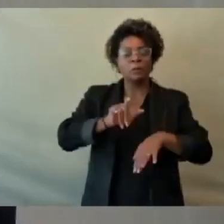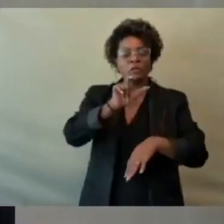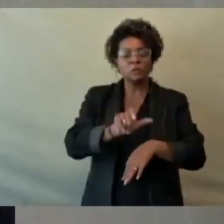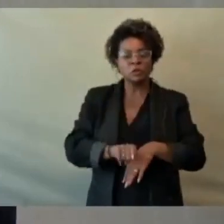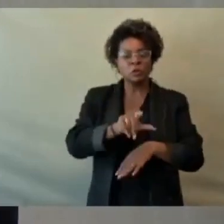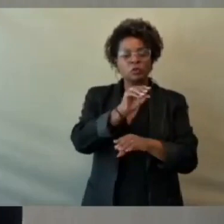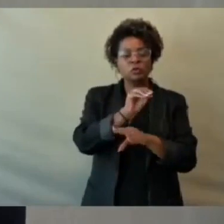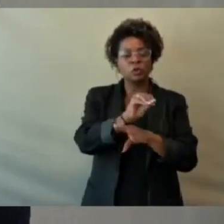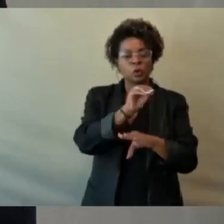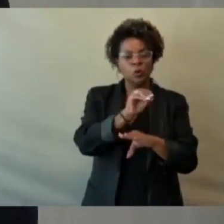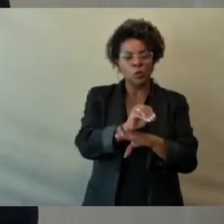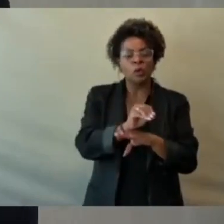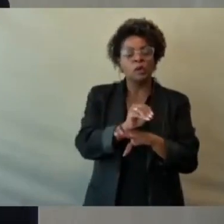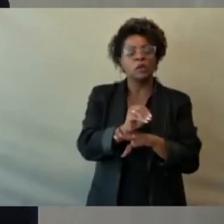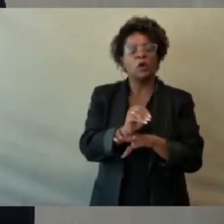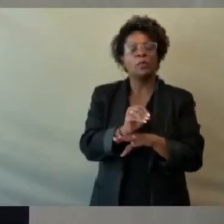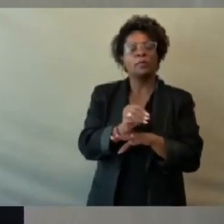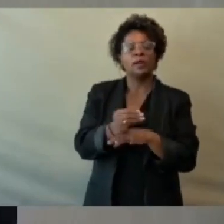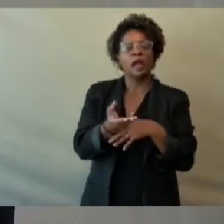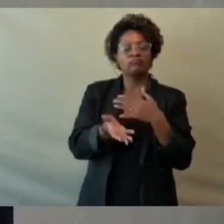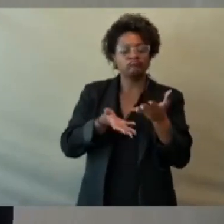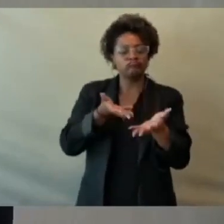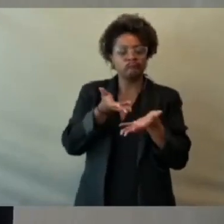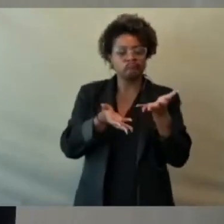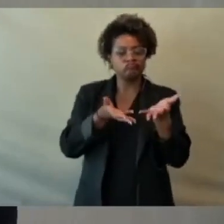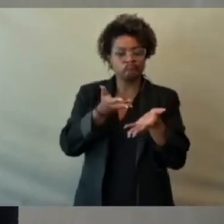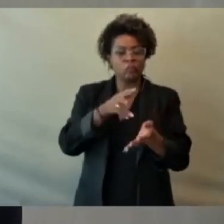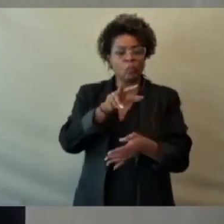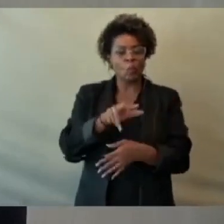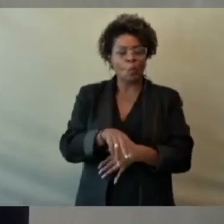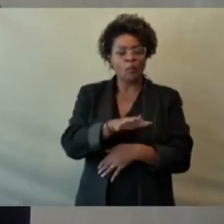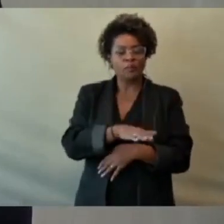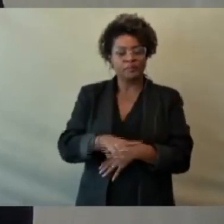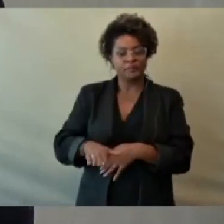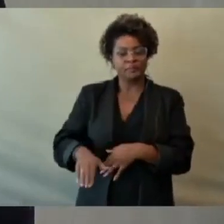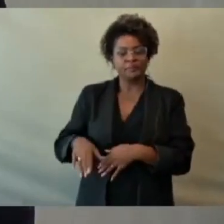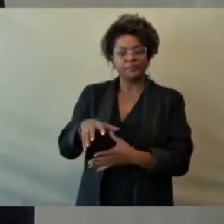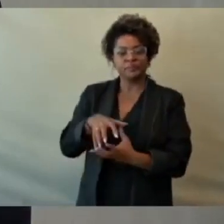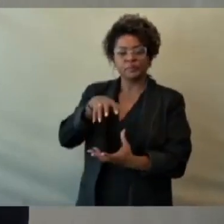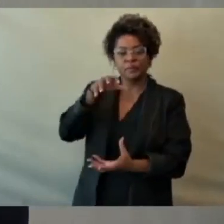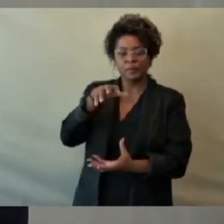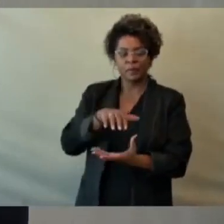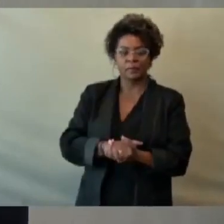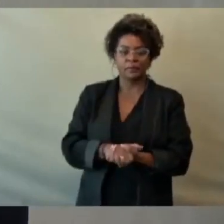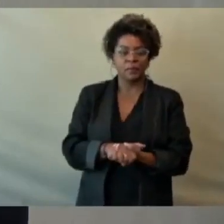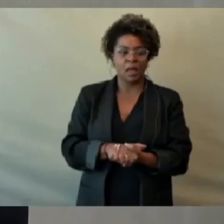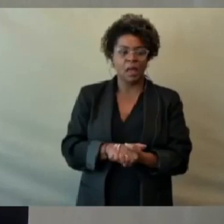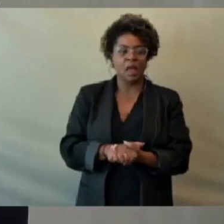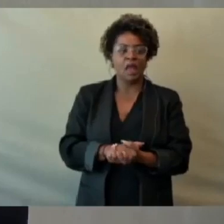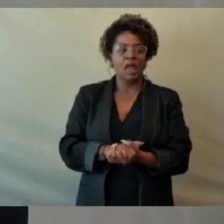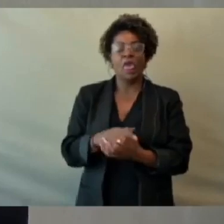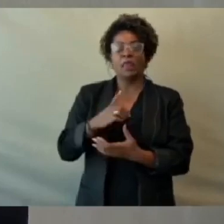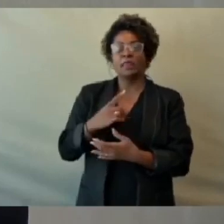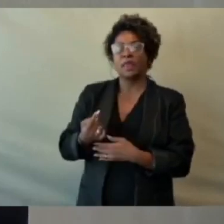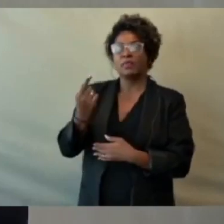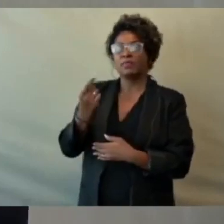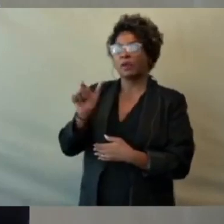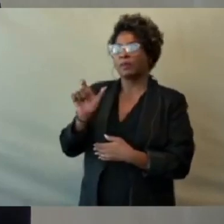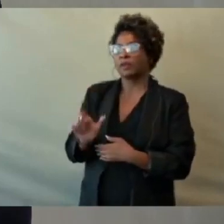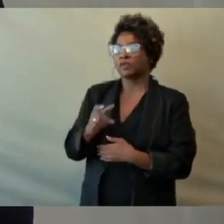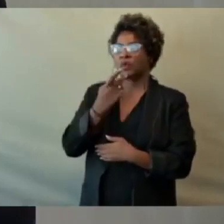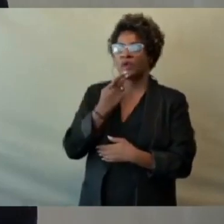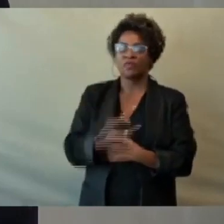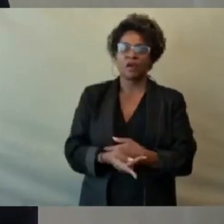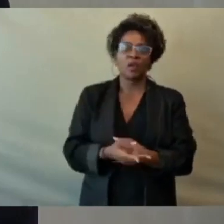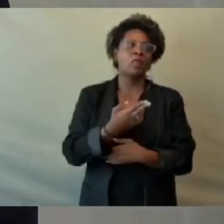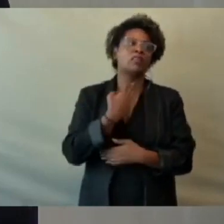parte da criança igual teve uma convidada que falou infantilizar o idoso o idoso não é criança ele é um adulto